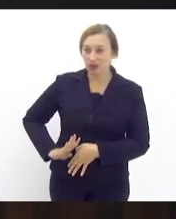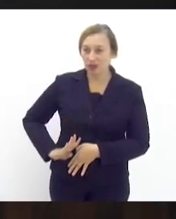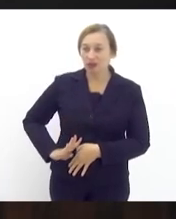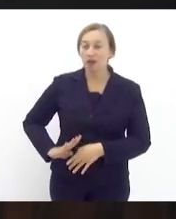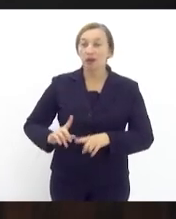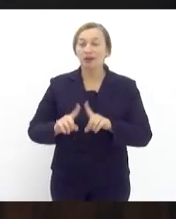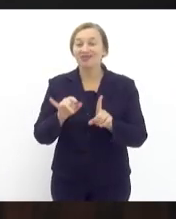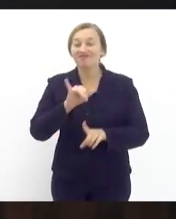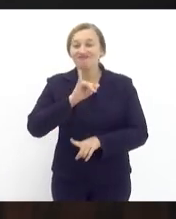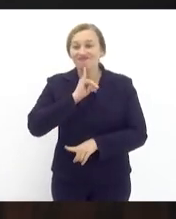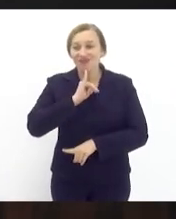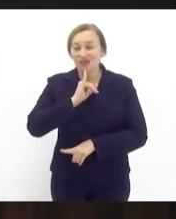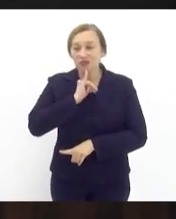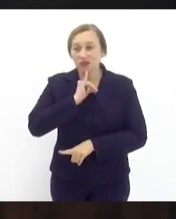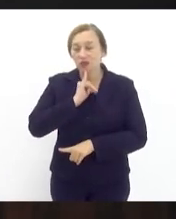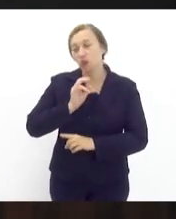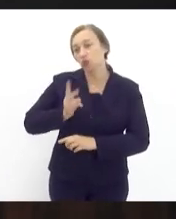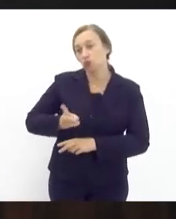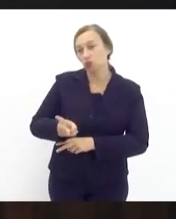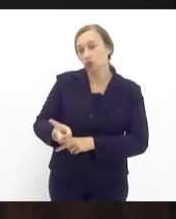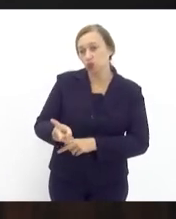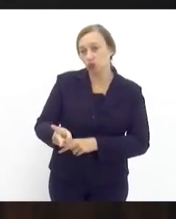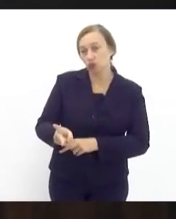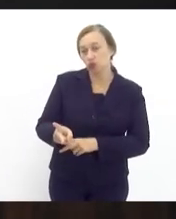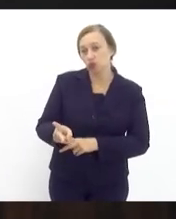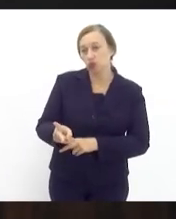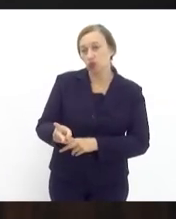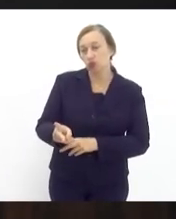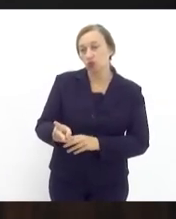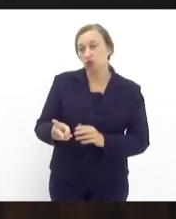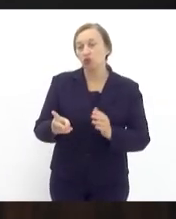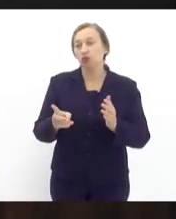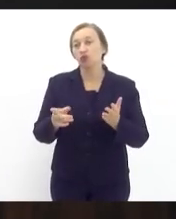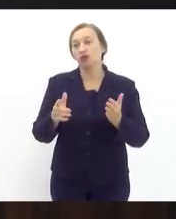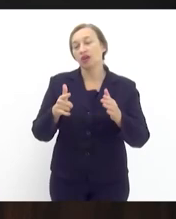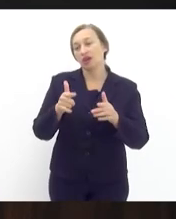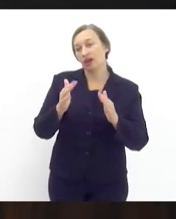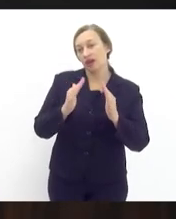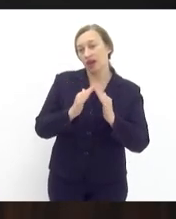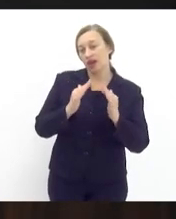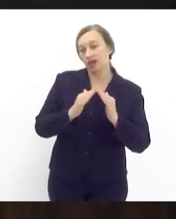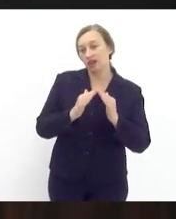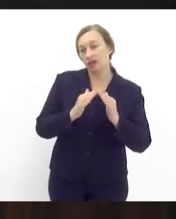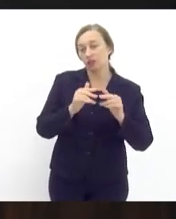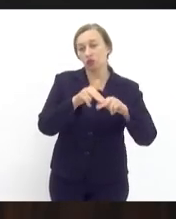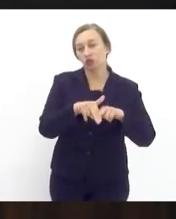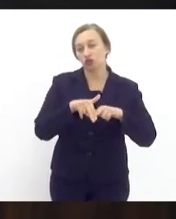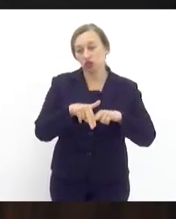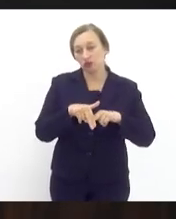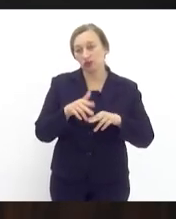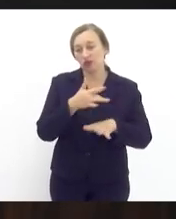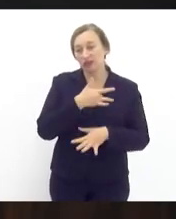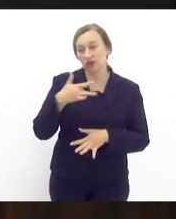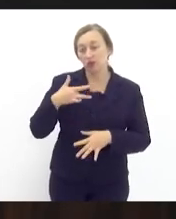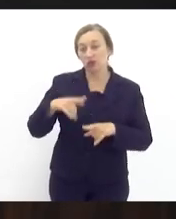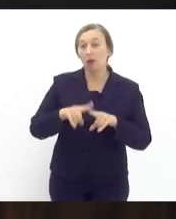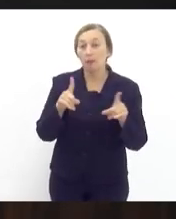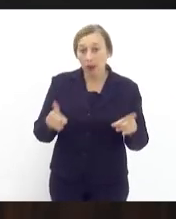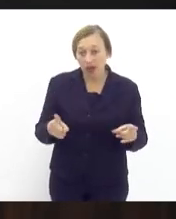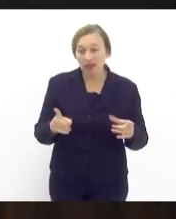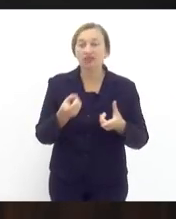mas infelizmente ele continua com o atestado médico afastado por questões de saúde mas a gente